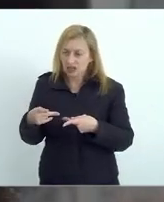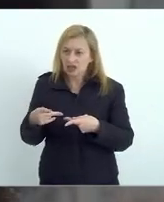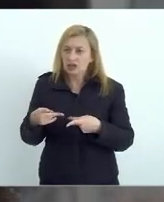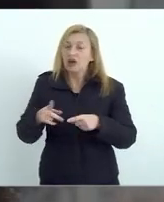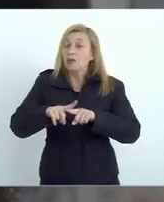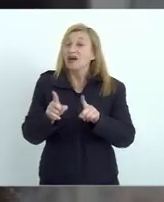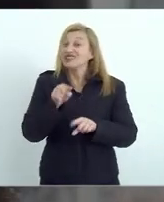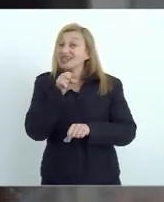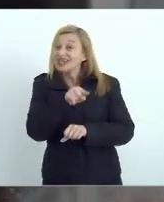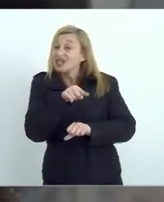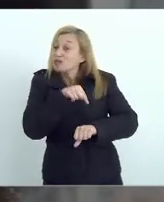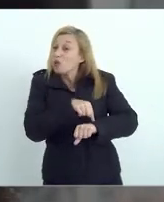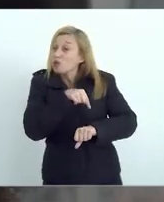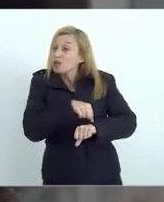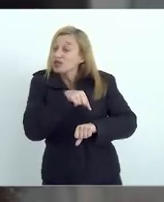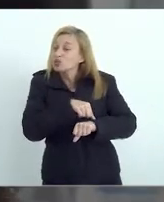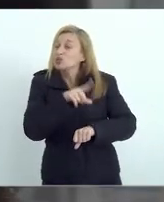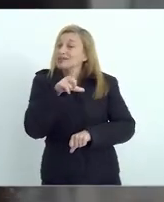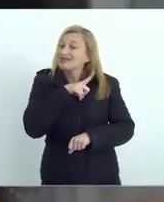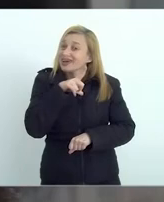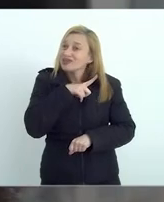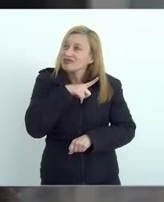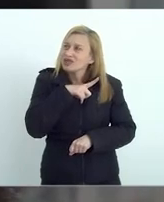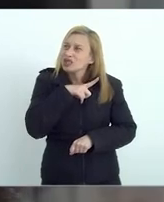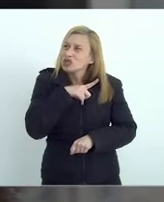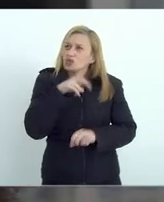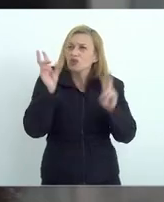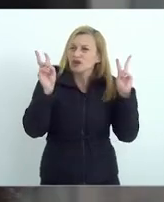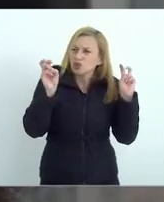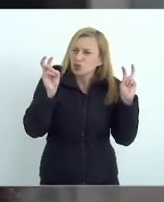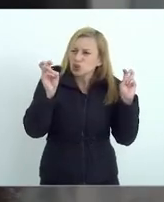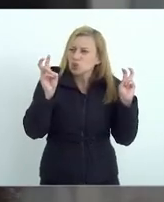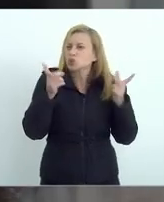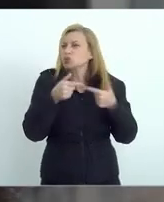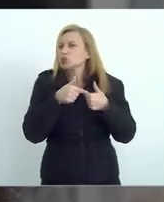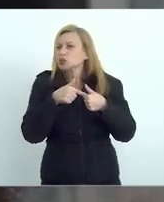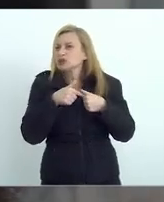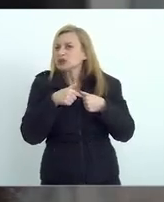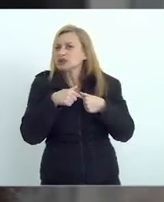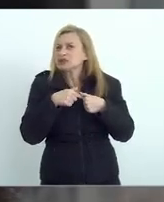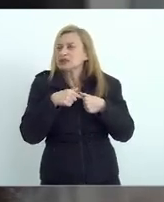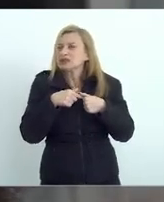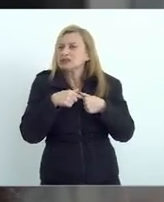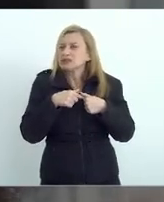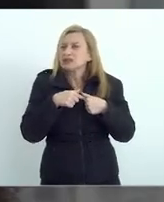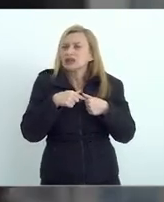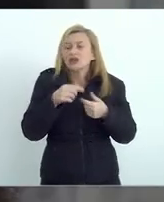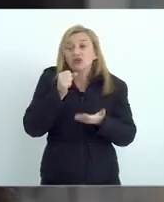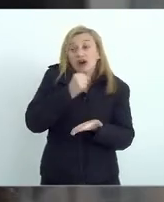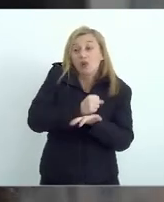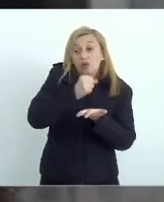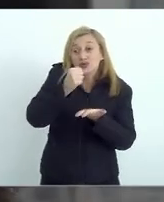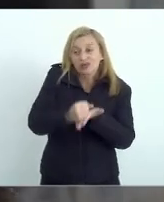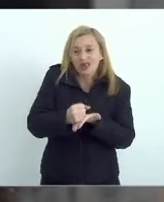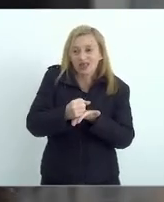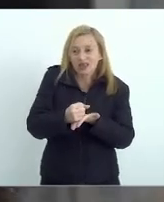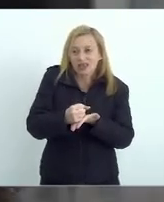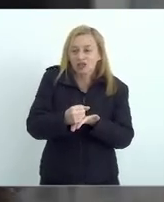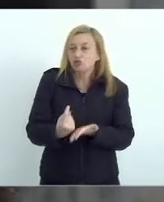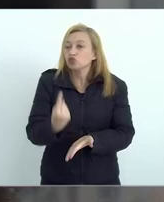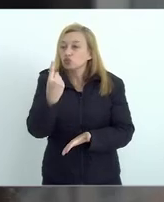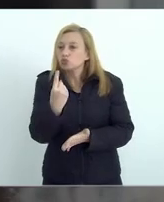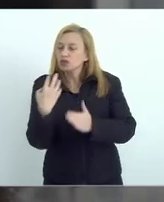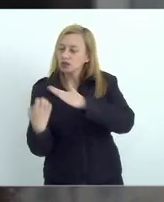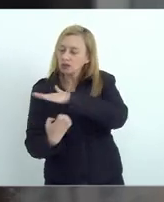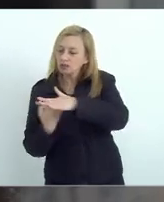mas naquele momento houve é uma situação muito delicada que foi a contratação de uma